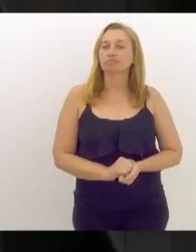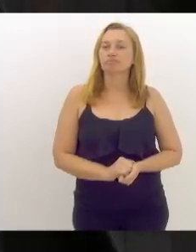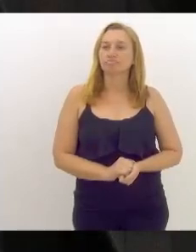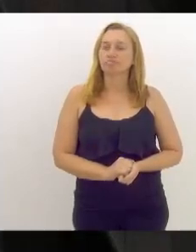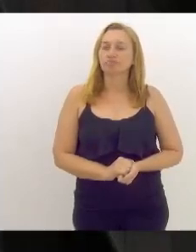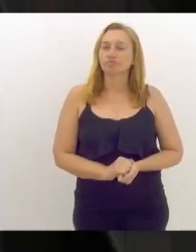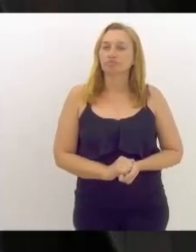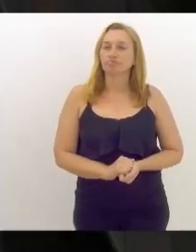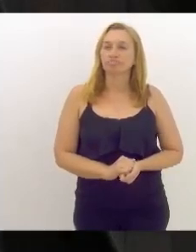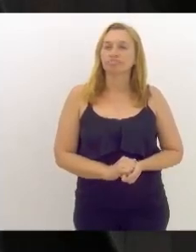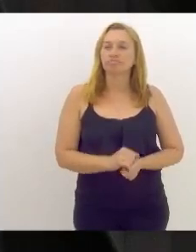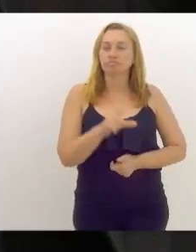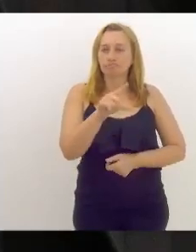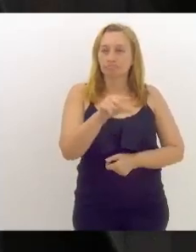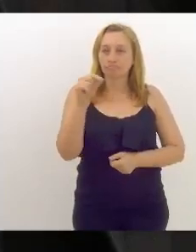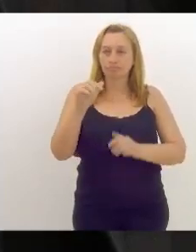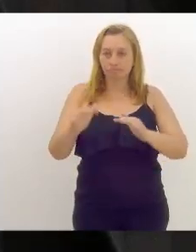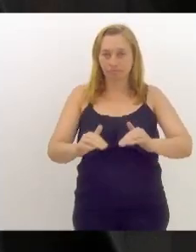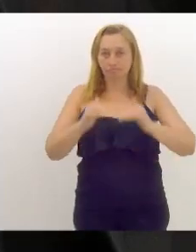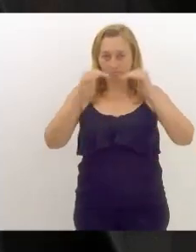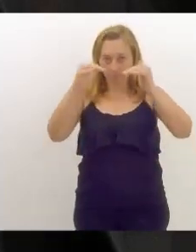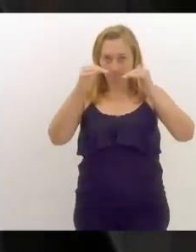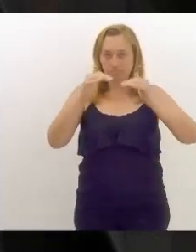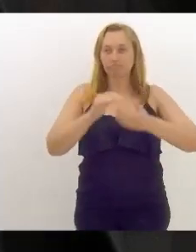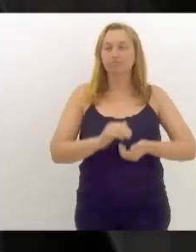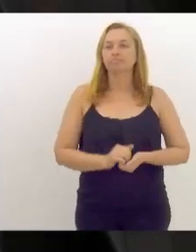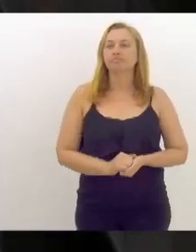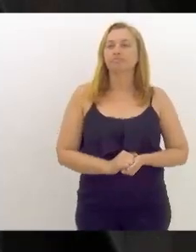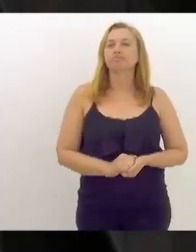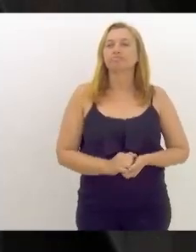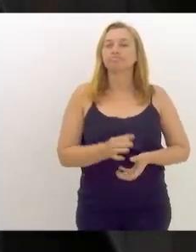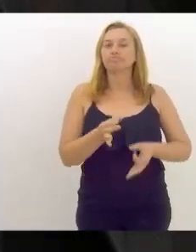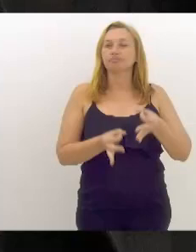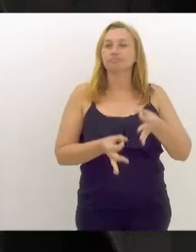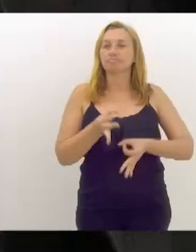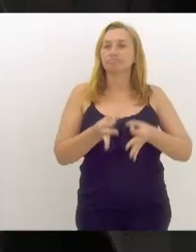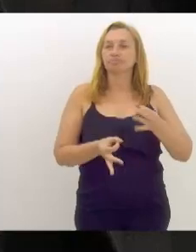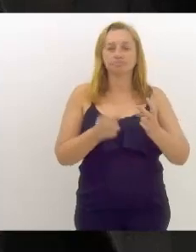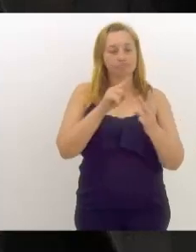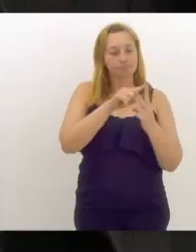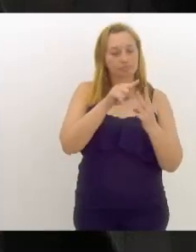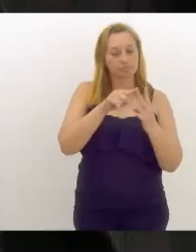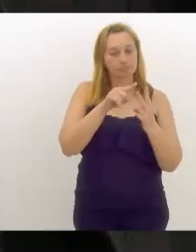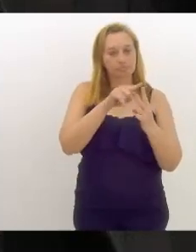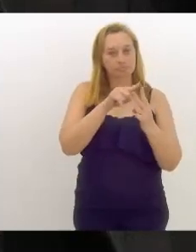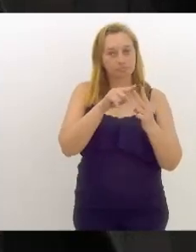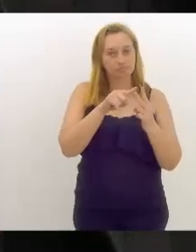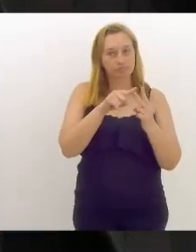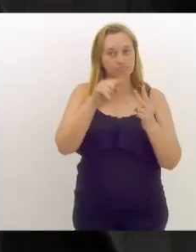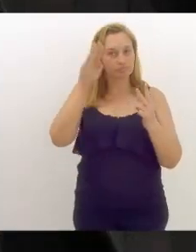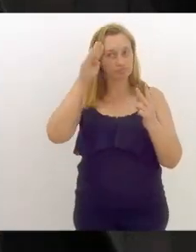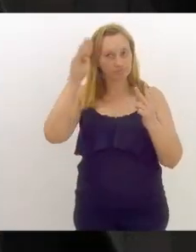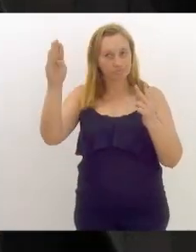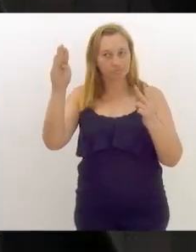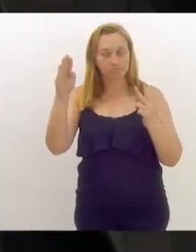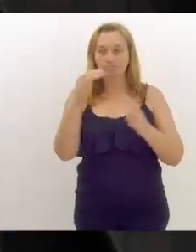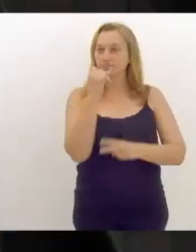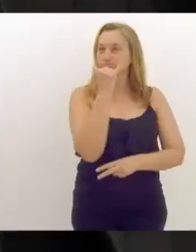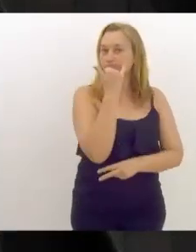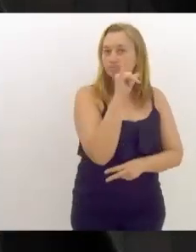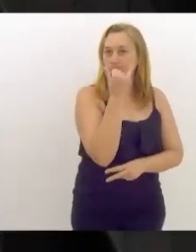consoante uma decisão do Supremo sobre 2 bens essenciais, energia